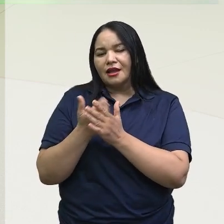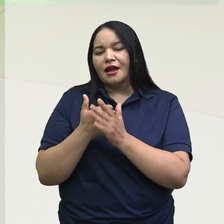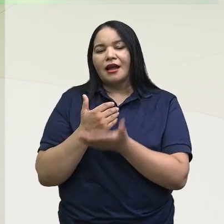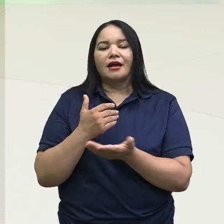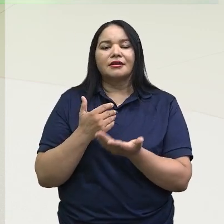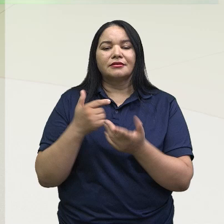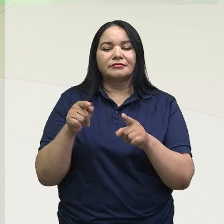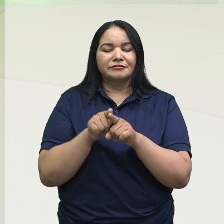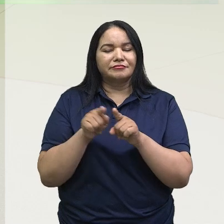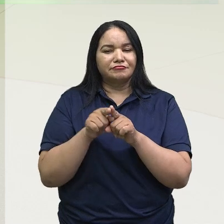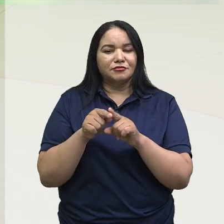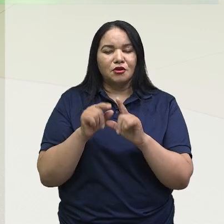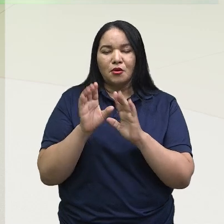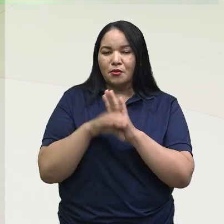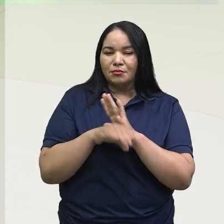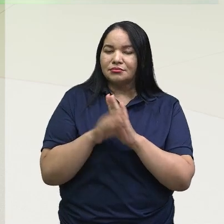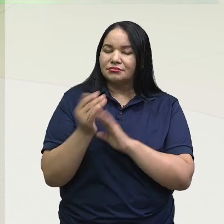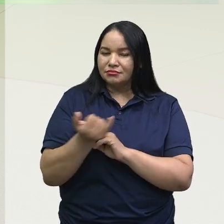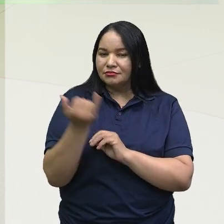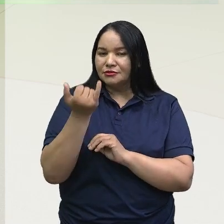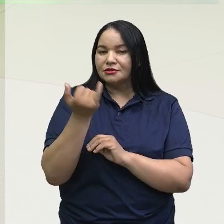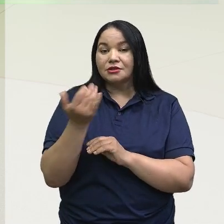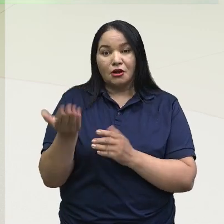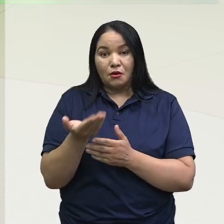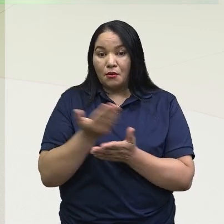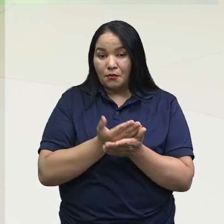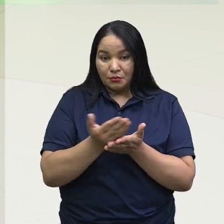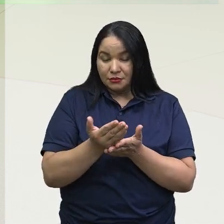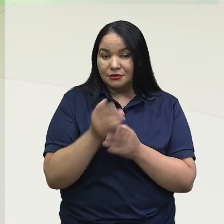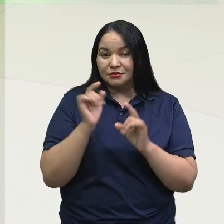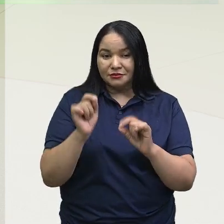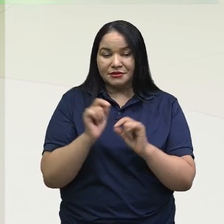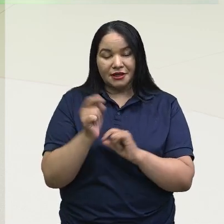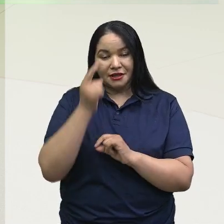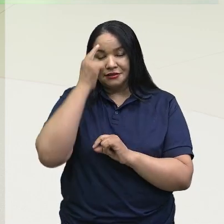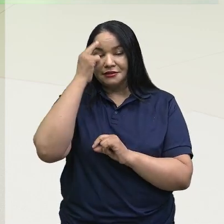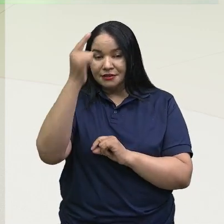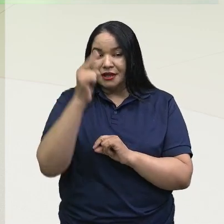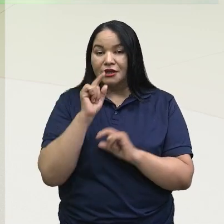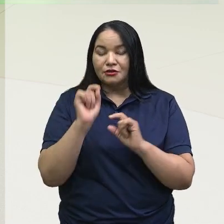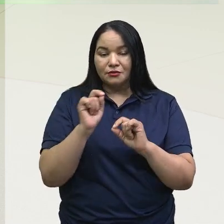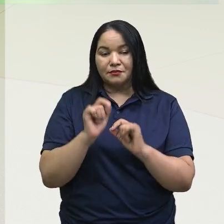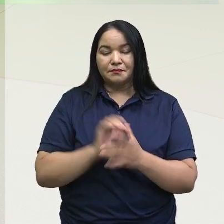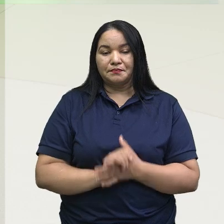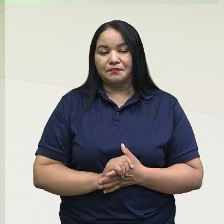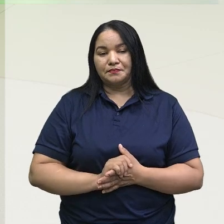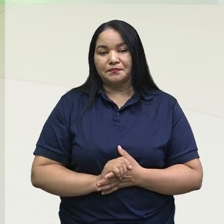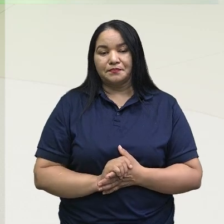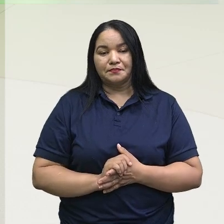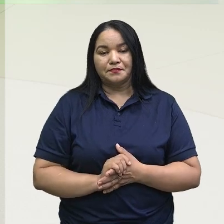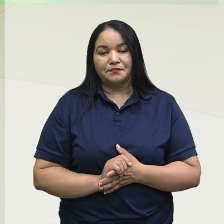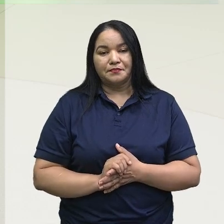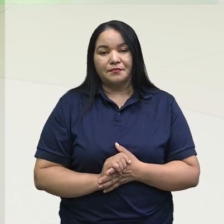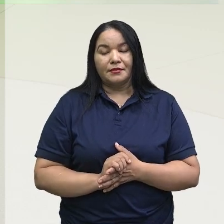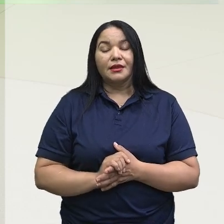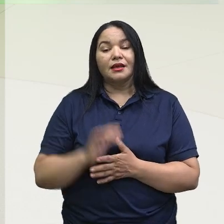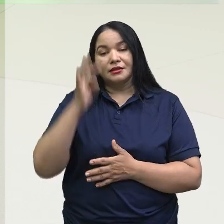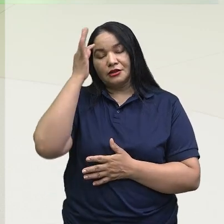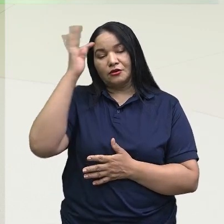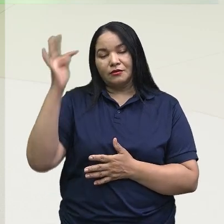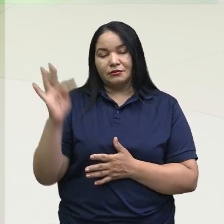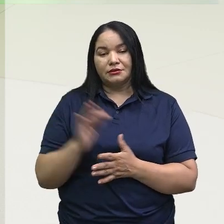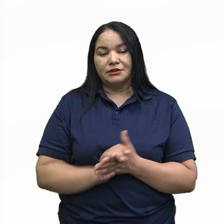foram importantes, tá bom? E aí nós vamos iniciar com a ideia, né, esses conceitos de teoria de